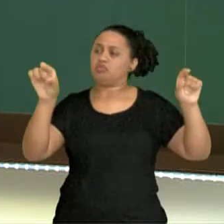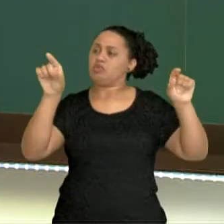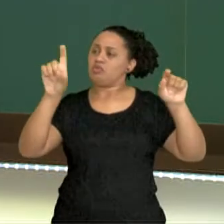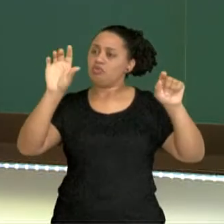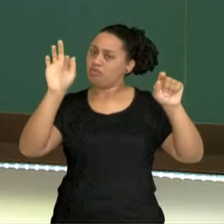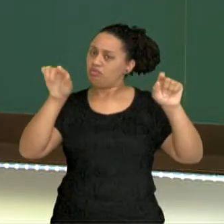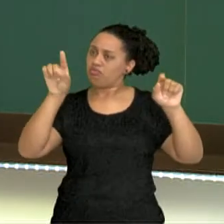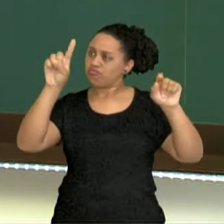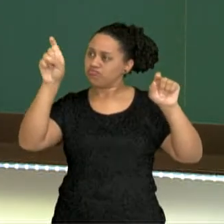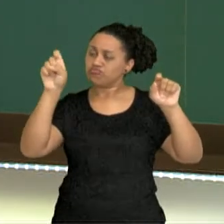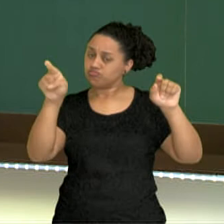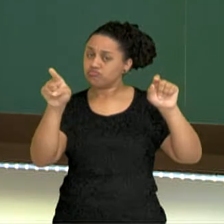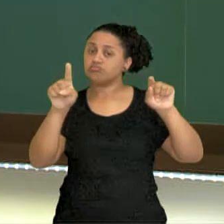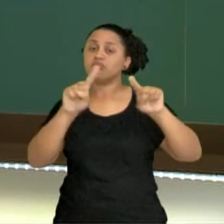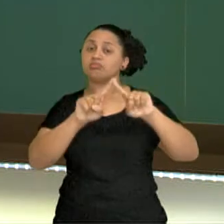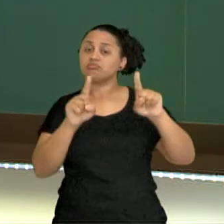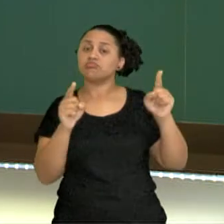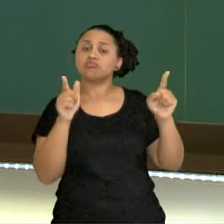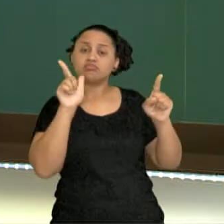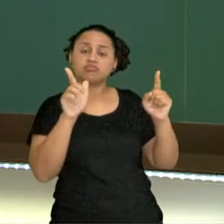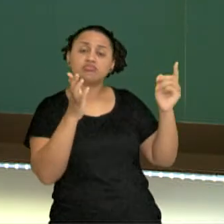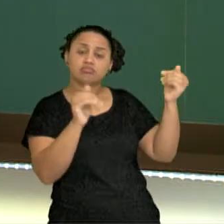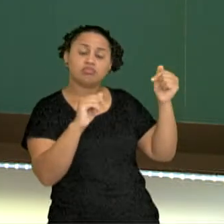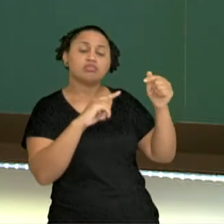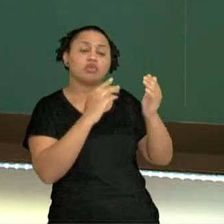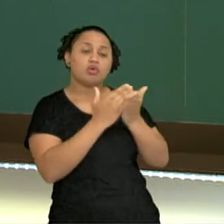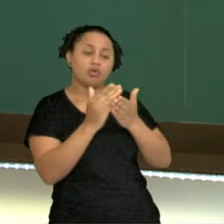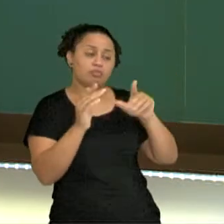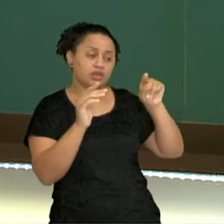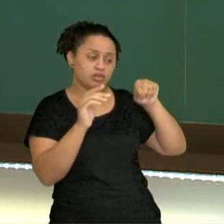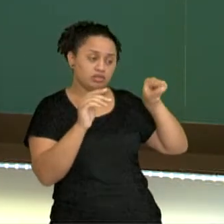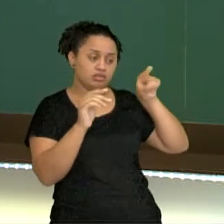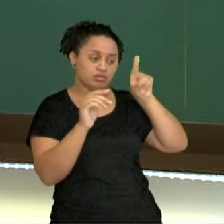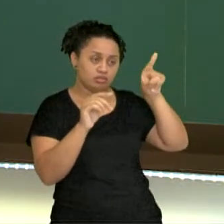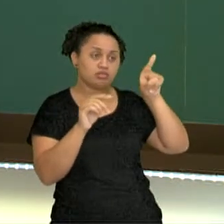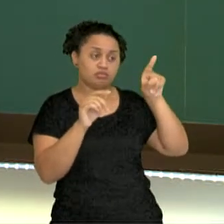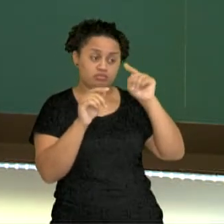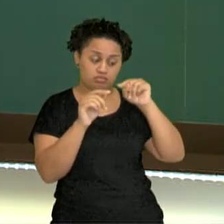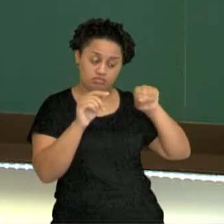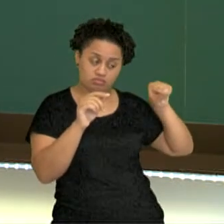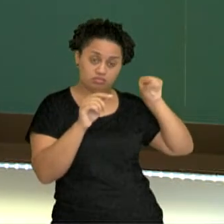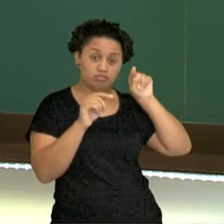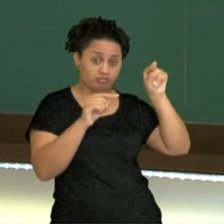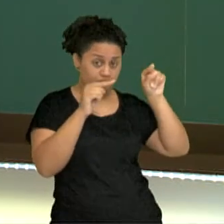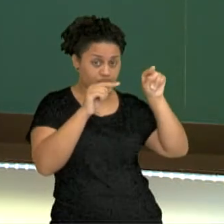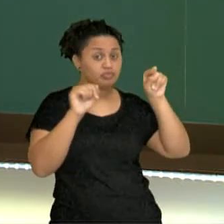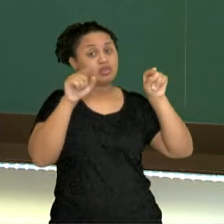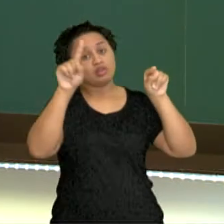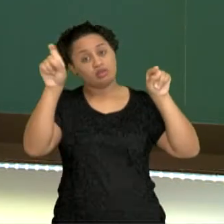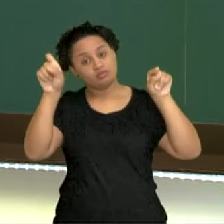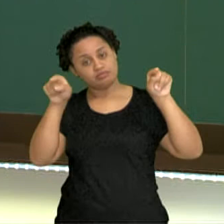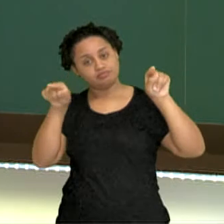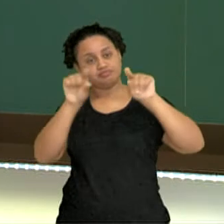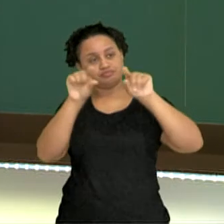né? Em espanhol, no início e no final. Porém, no início, o ponto ele está de ponta cabeça, ok?